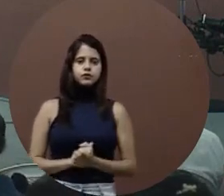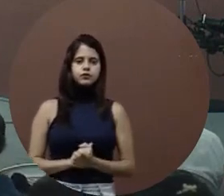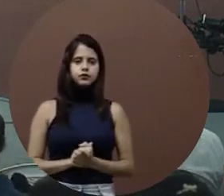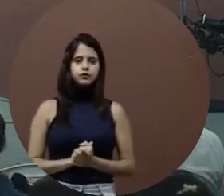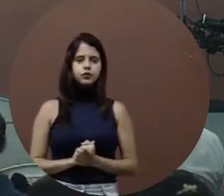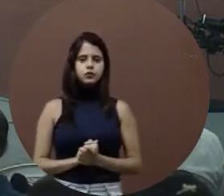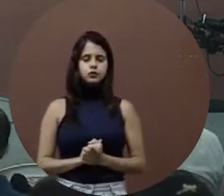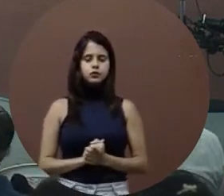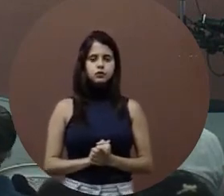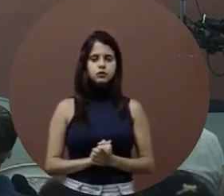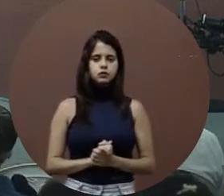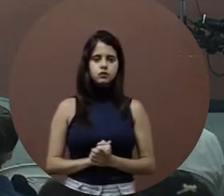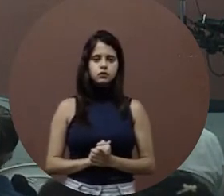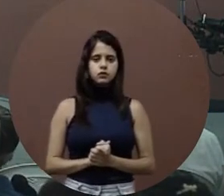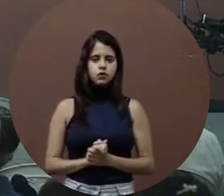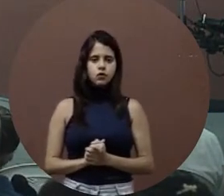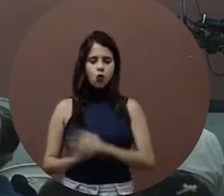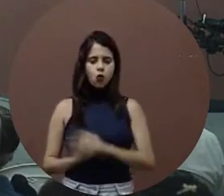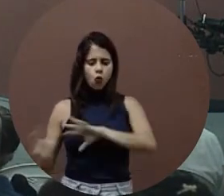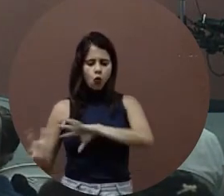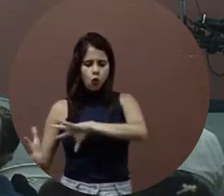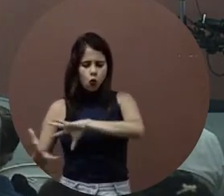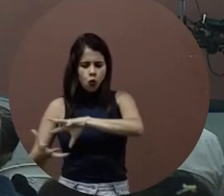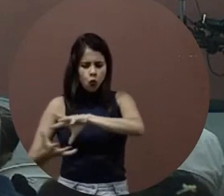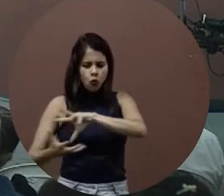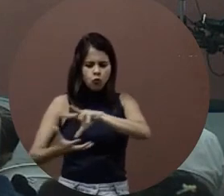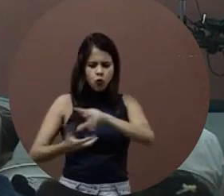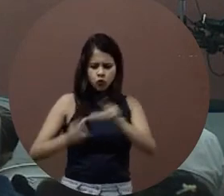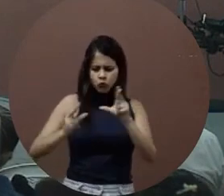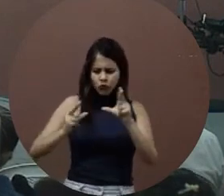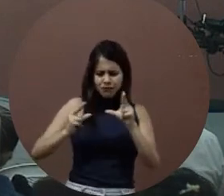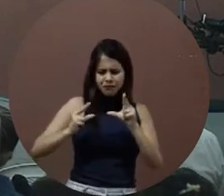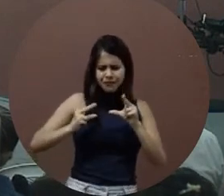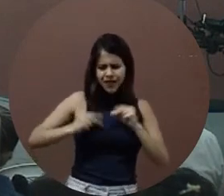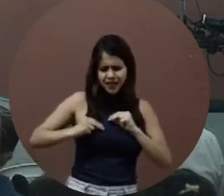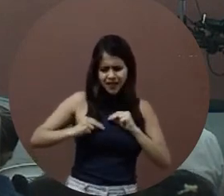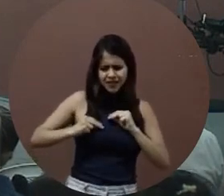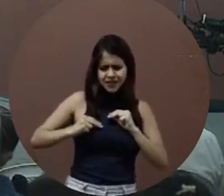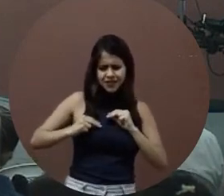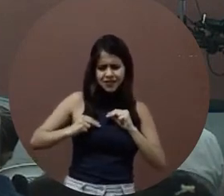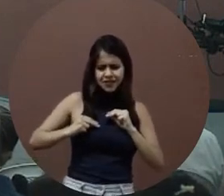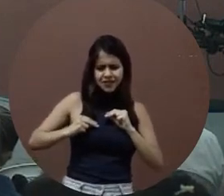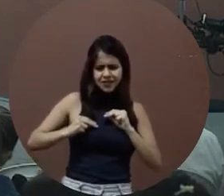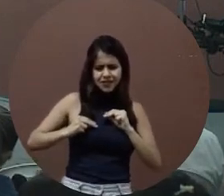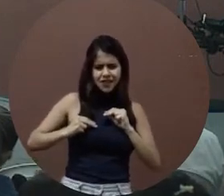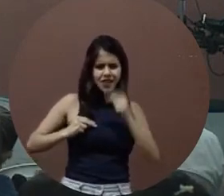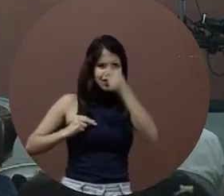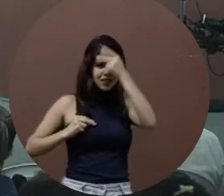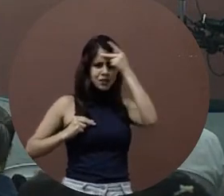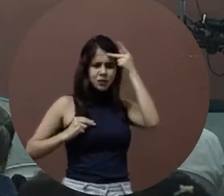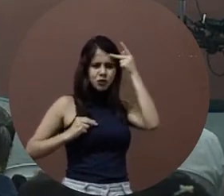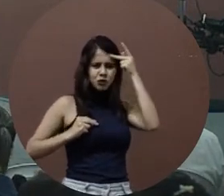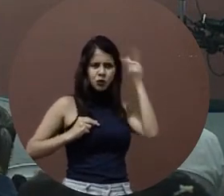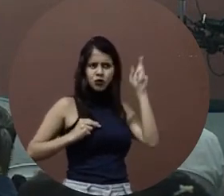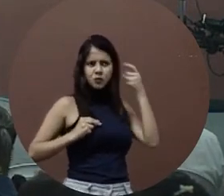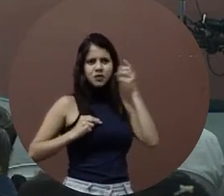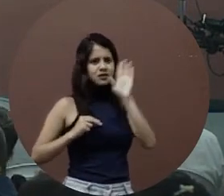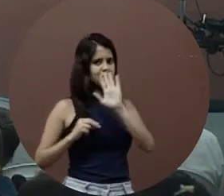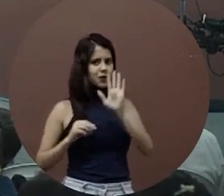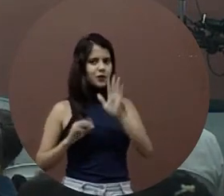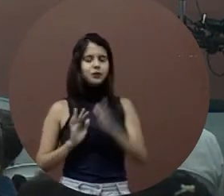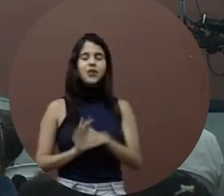O mundo não era digno deles. Gente, às vezes eu converso com alguns